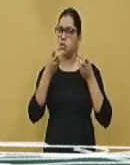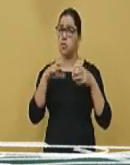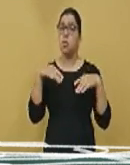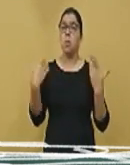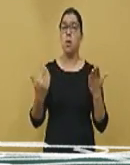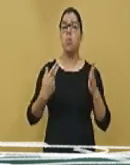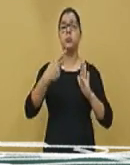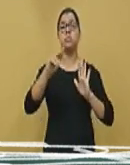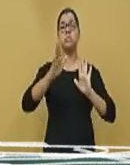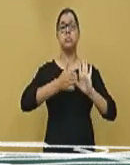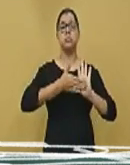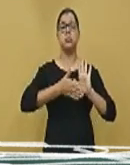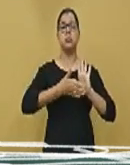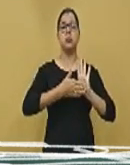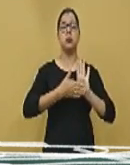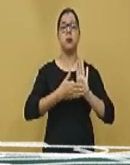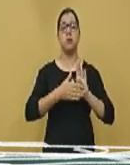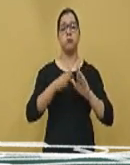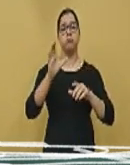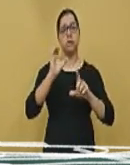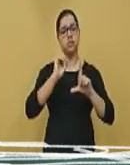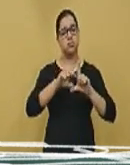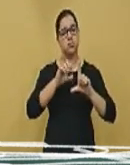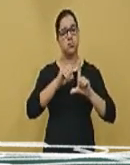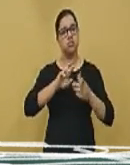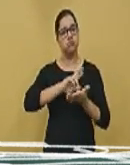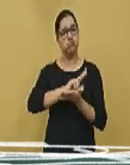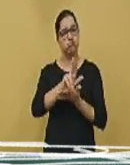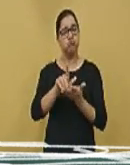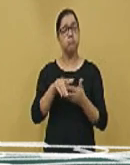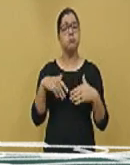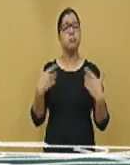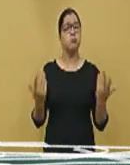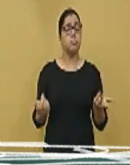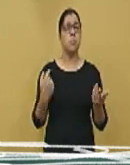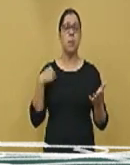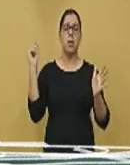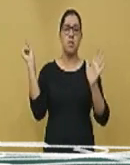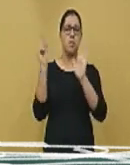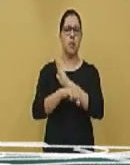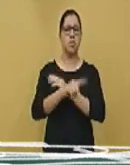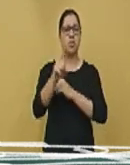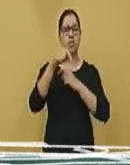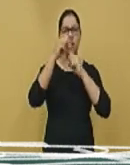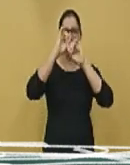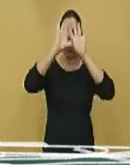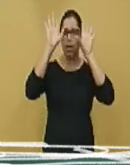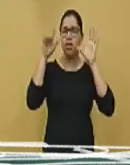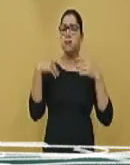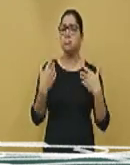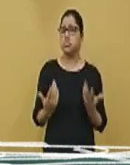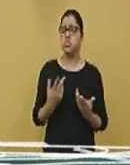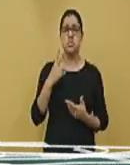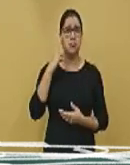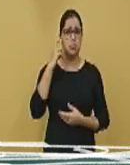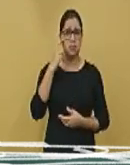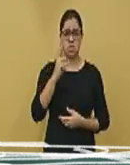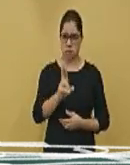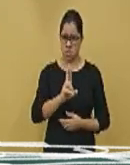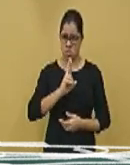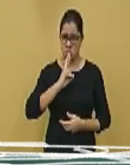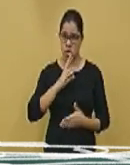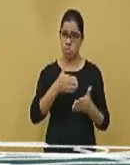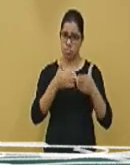propostas para a licenciatura. Então, gostaria de refazer a pergunta para ver se eu consigo obter a resposta também como interessado no